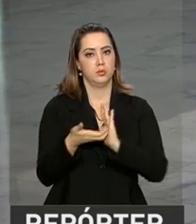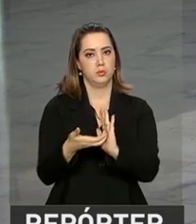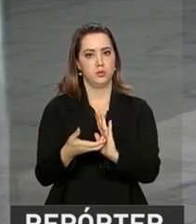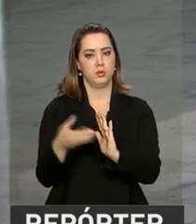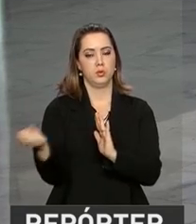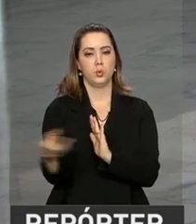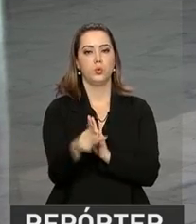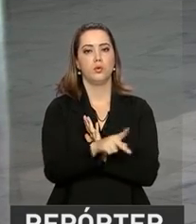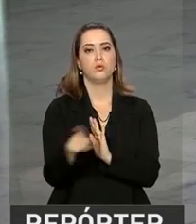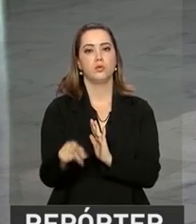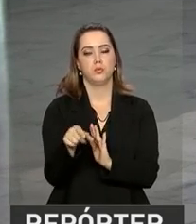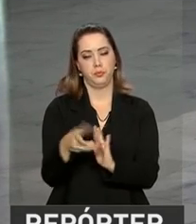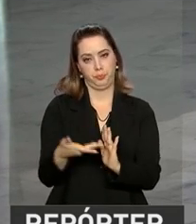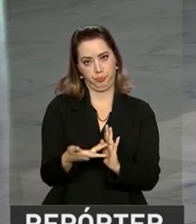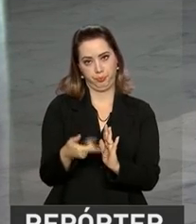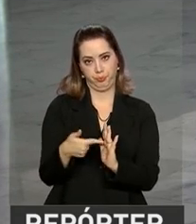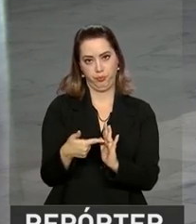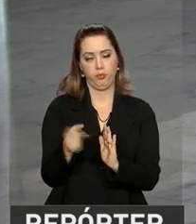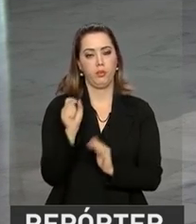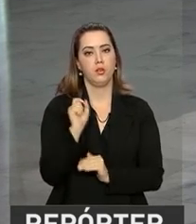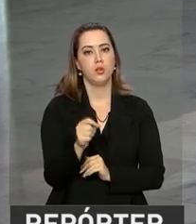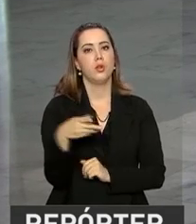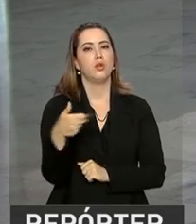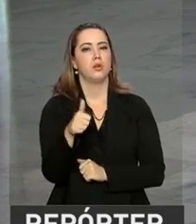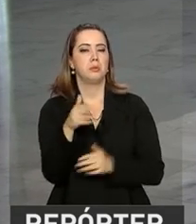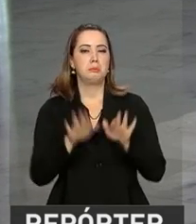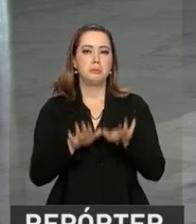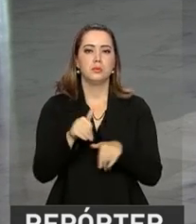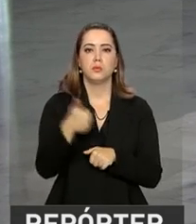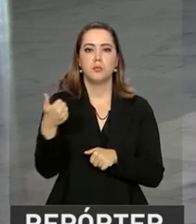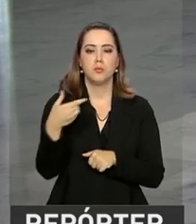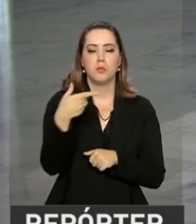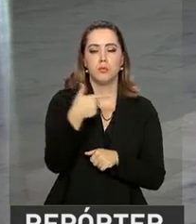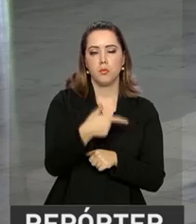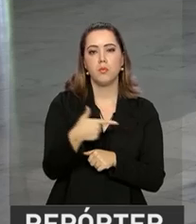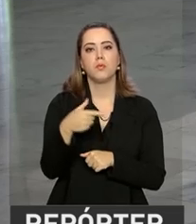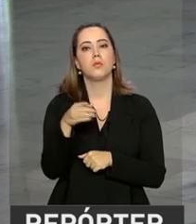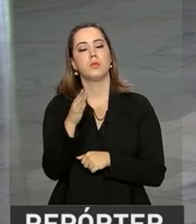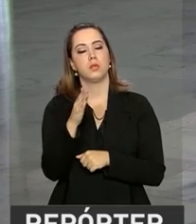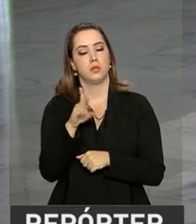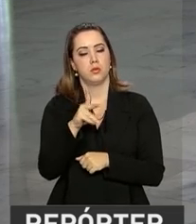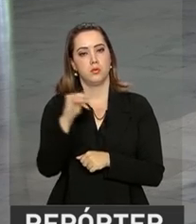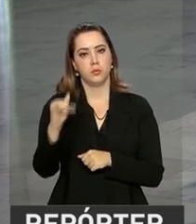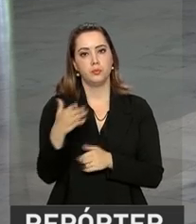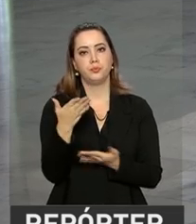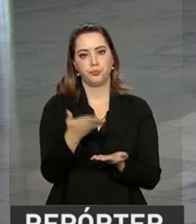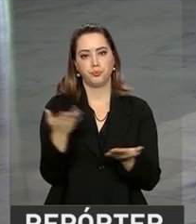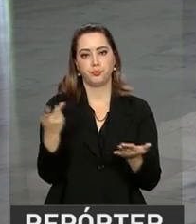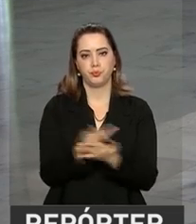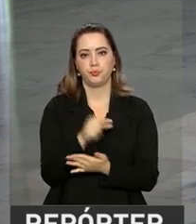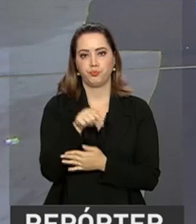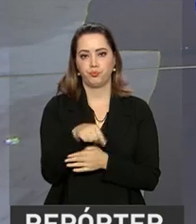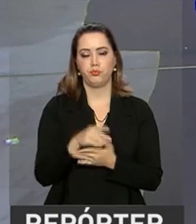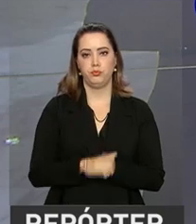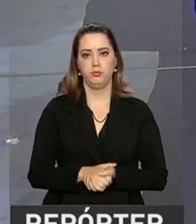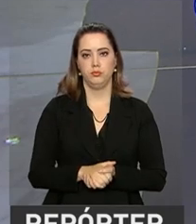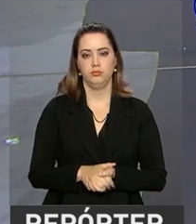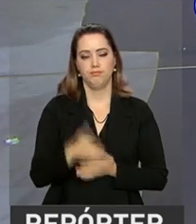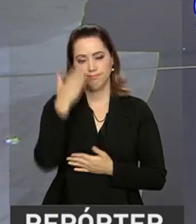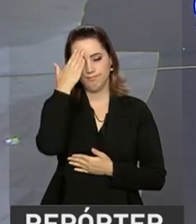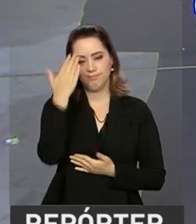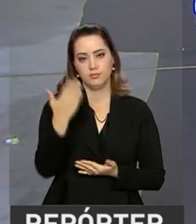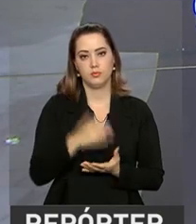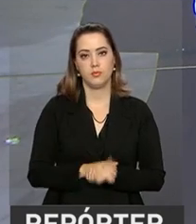encontro, portanto, deve acontecer por volta de meio-dia aqui no Palácio do Planalto. Voltamos com você, Daniele. Obrigada, João